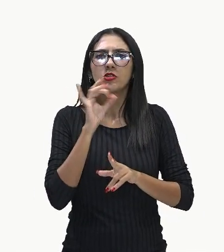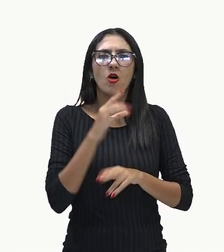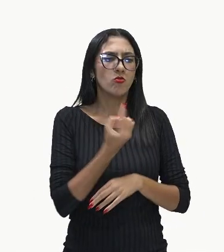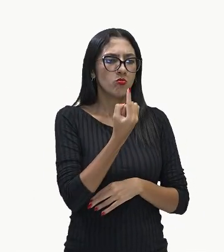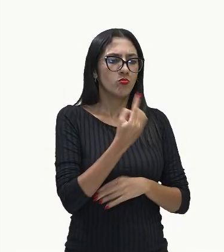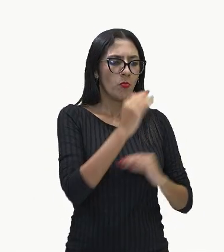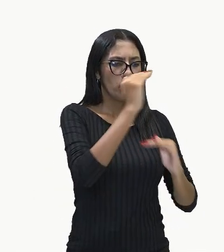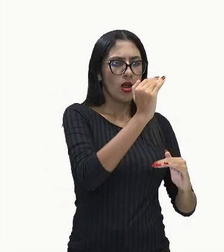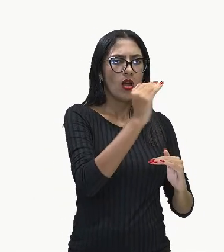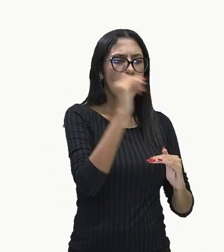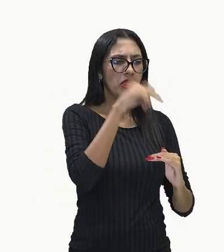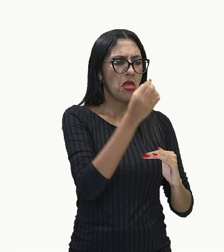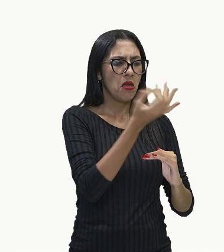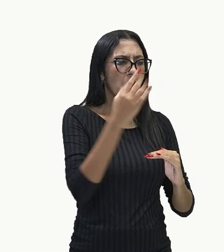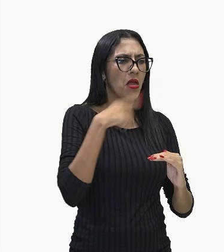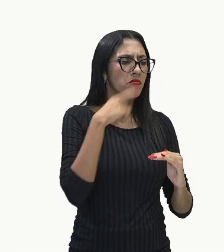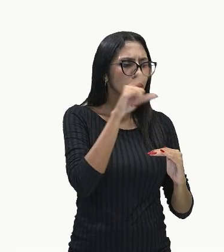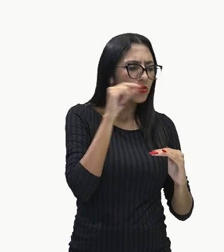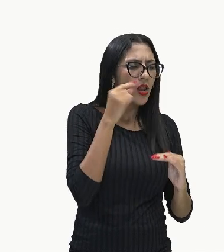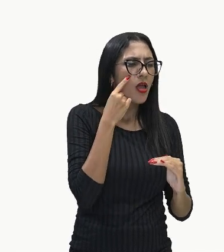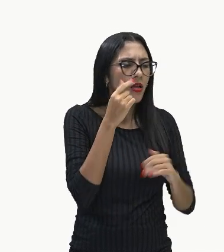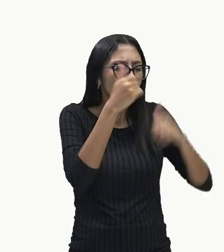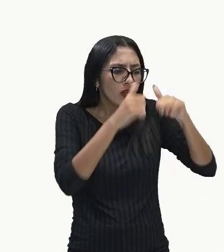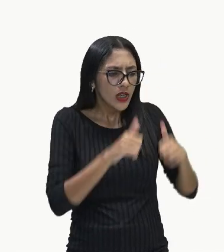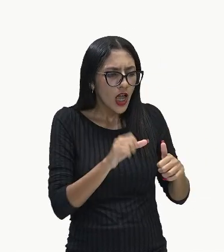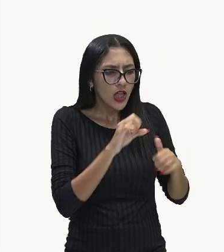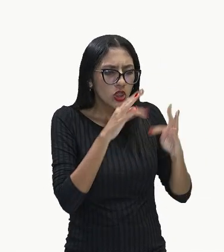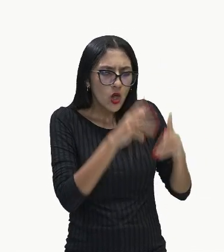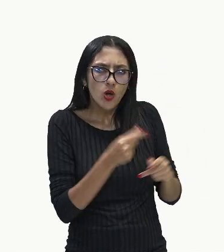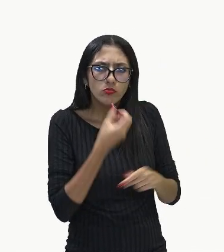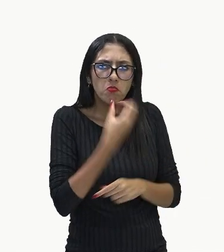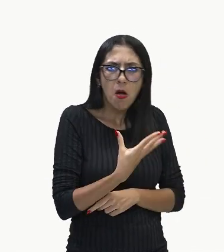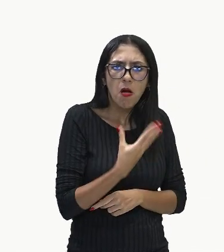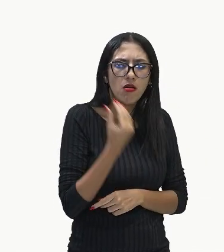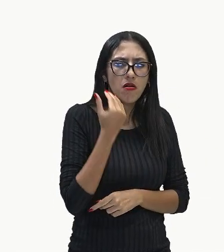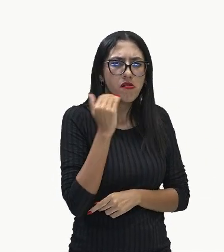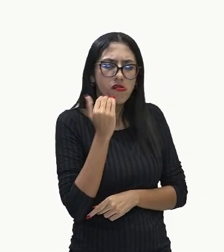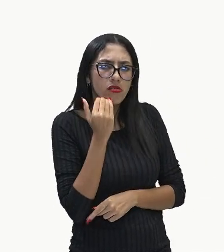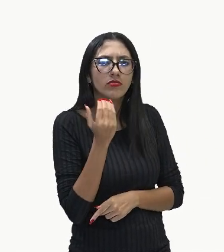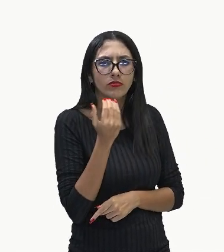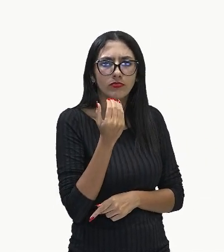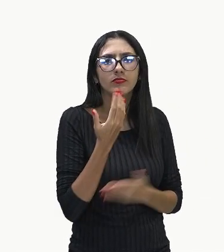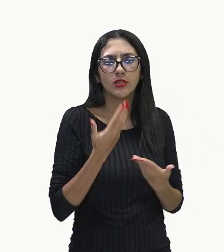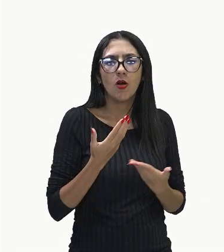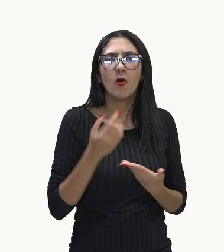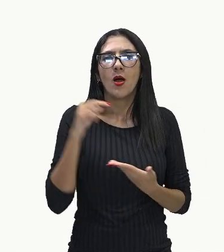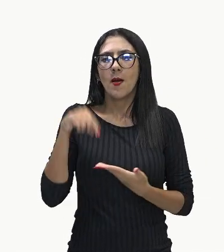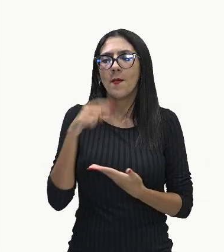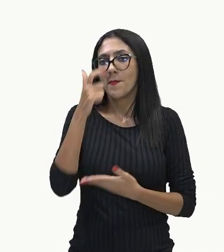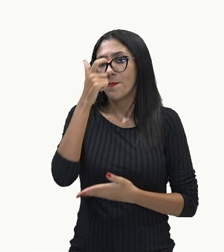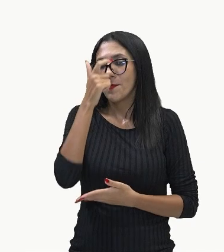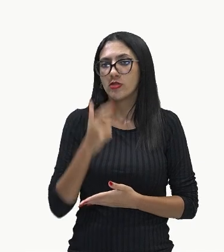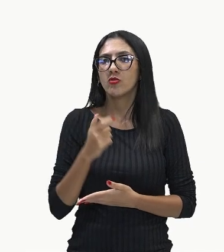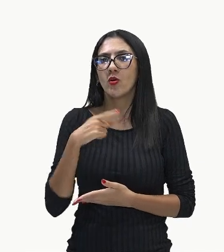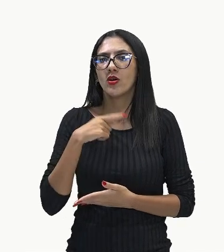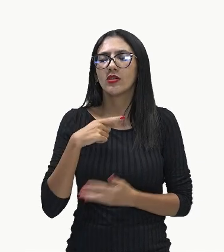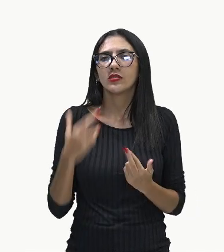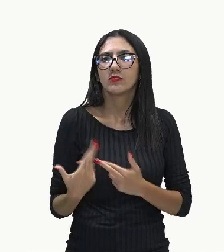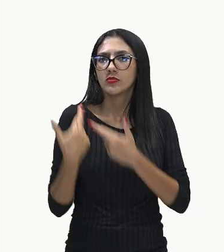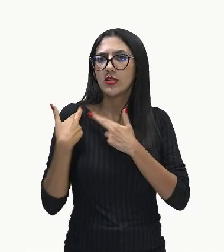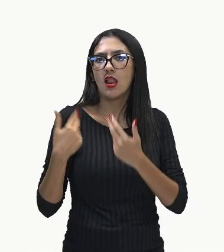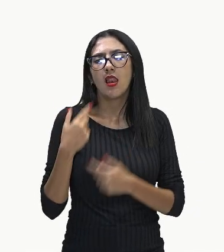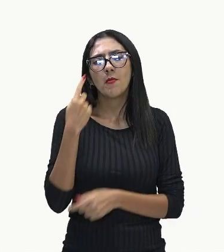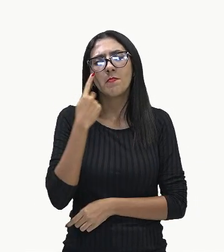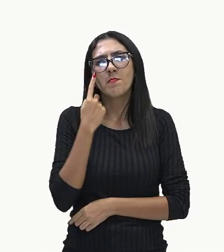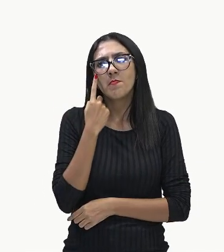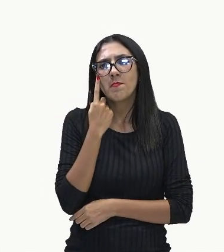e desse lote eu verificar se todos estão no padrão, tá bom? Então aí o pesquisador vai organizar, criar um